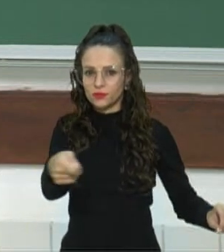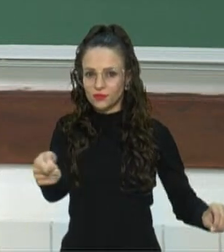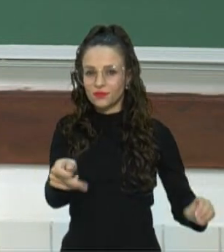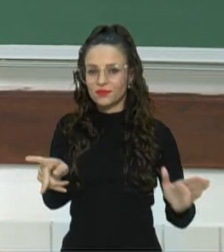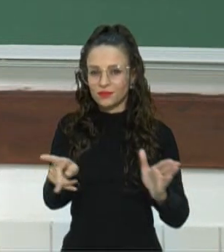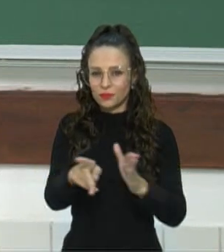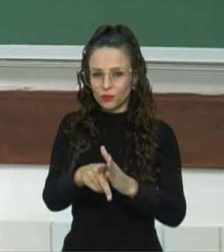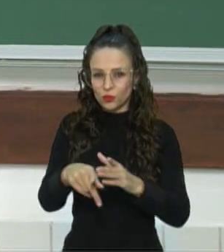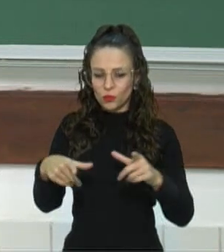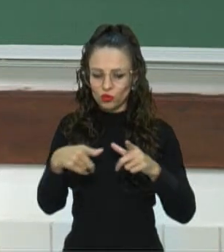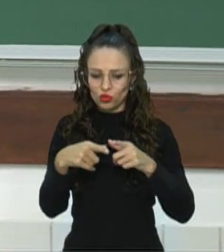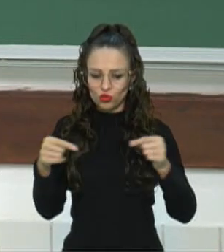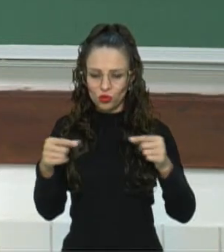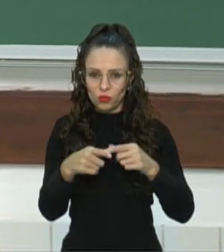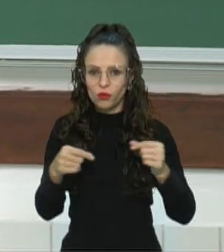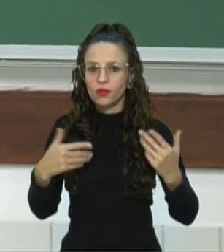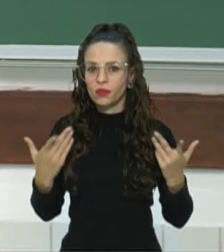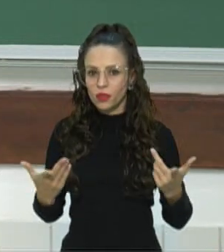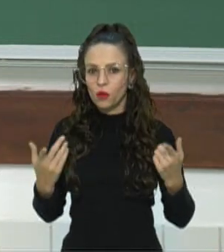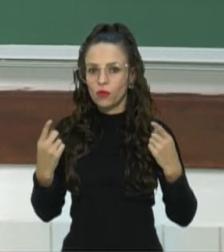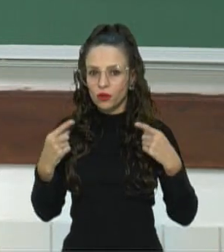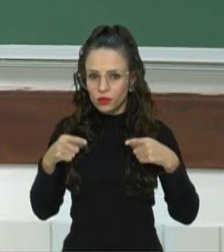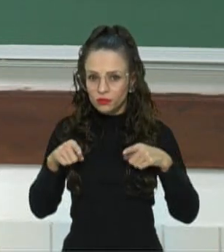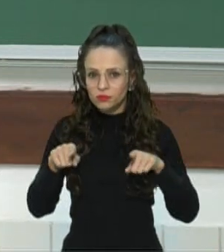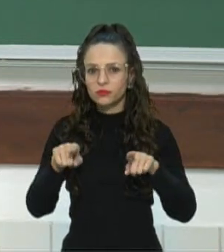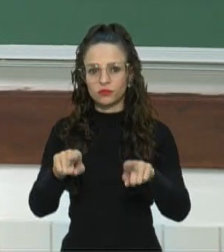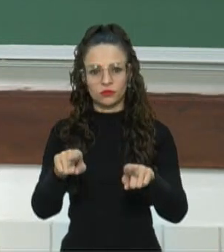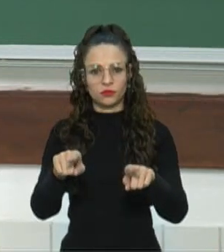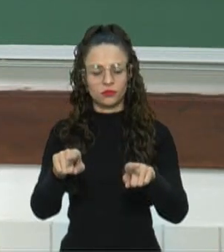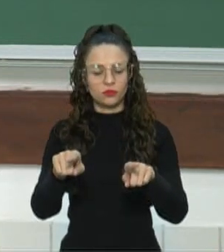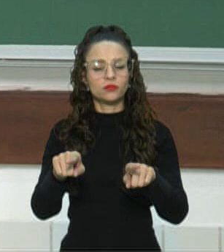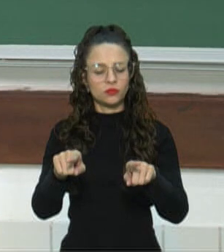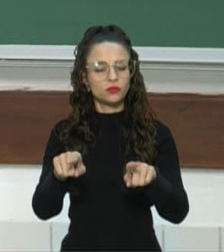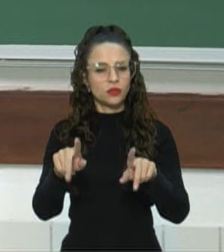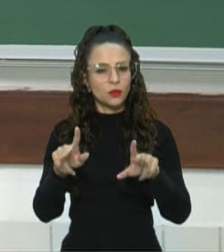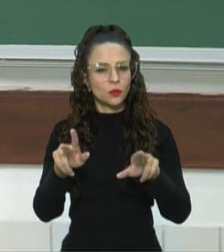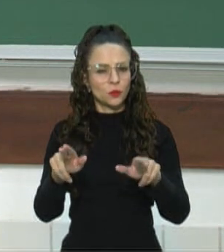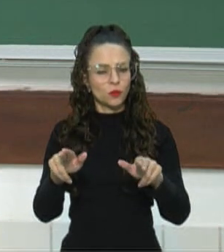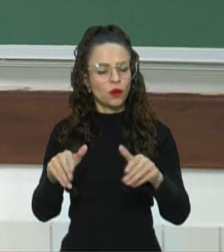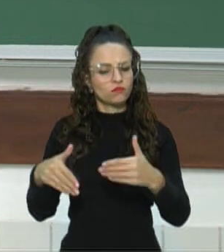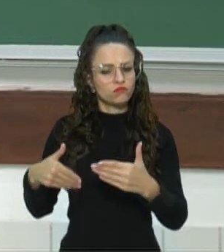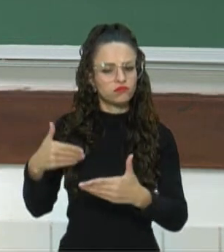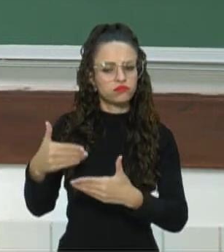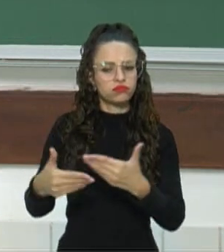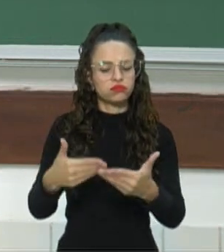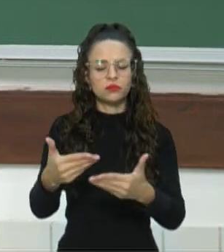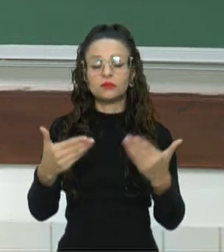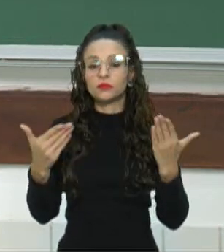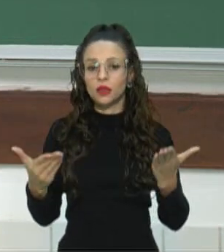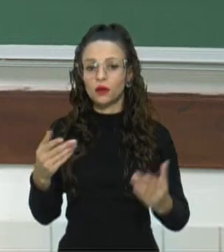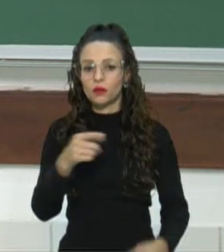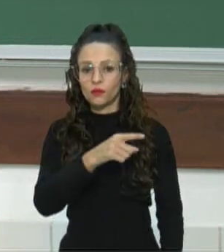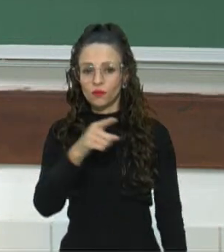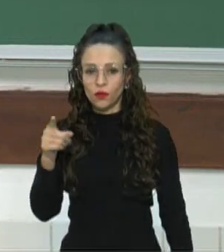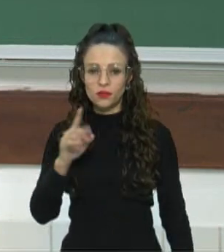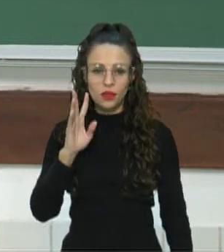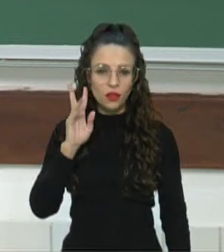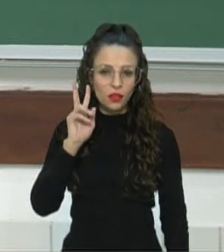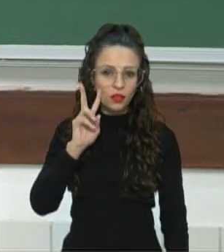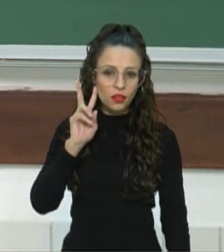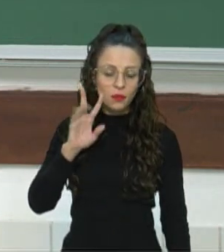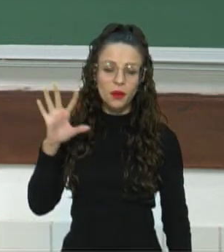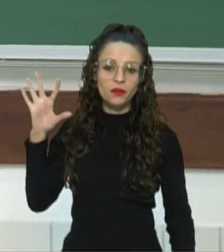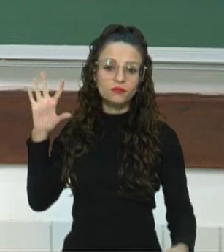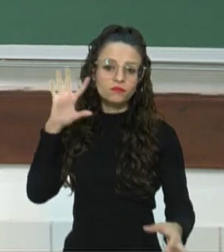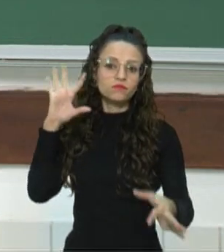então elas caminharam muito tempo, elas caminharam bastante tempo juntas, da questão da sua origem, então. Então, quando vocês relembrar, fazer o